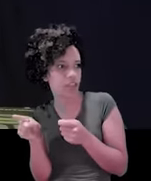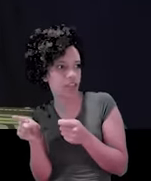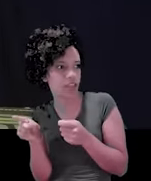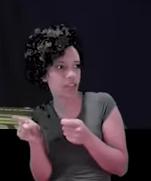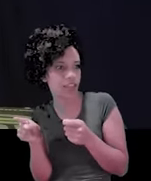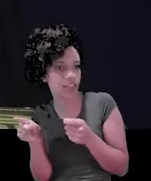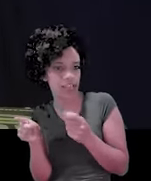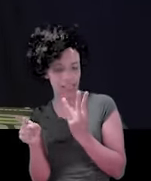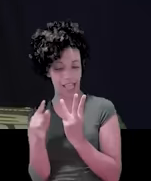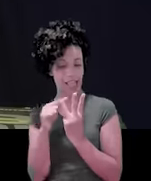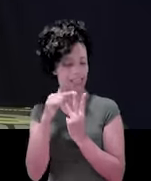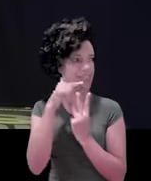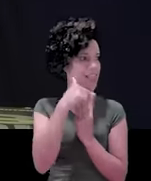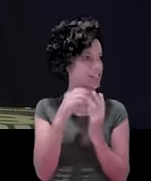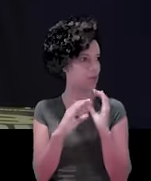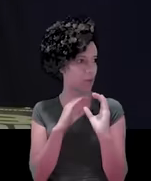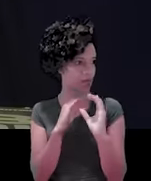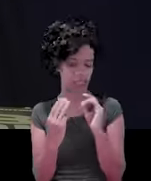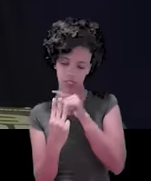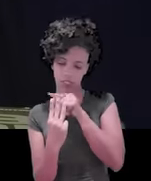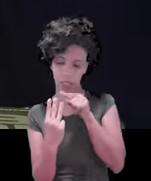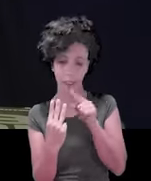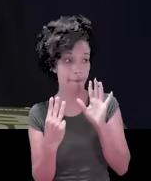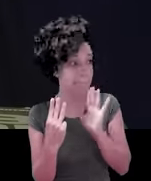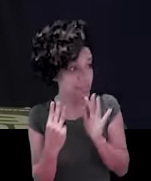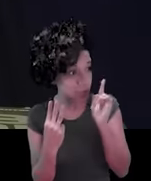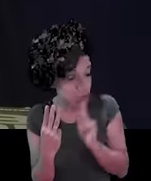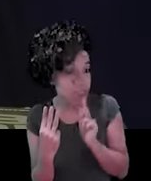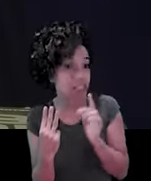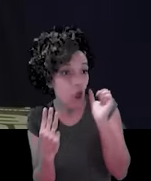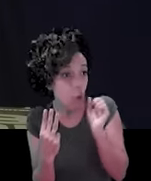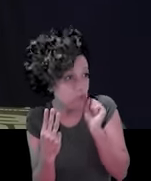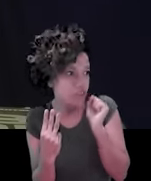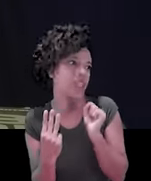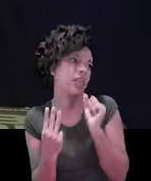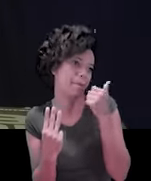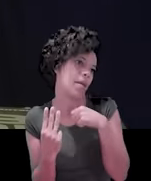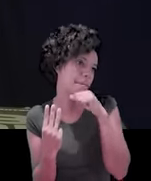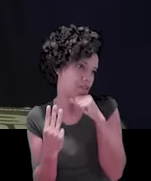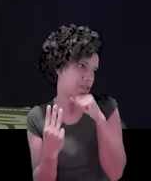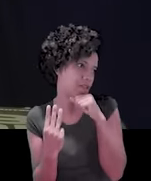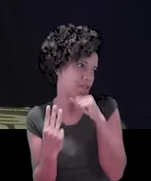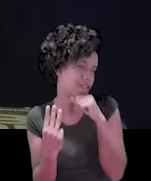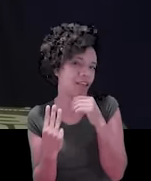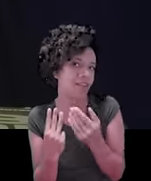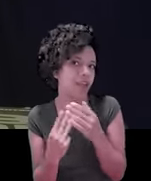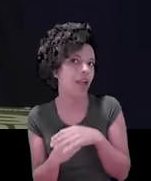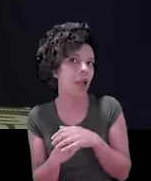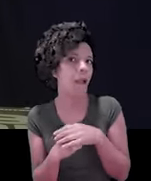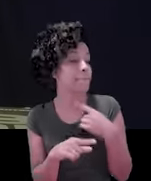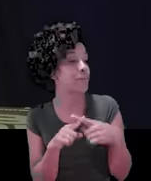sem então é muito ruim a comunicação mas eu consegui ouvir eles né E aí